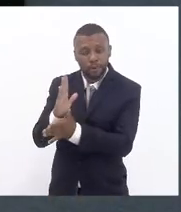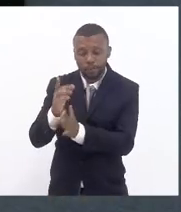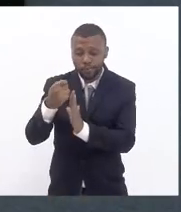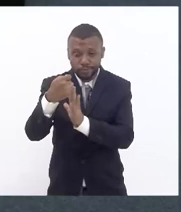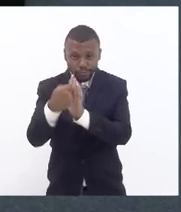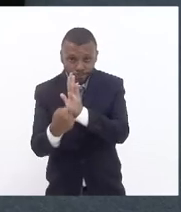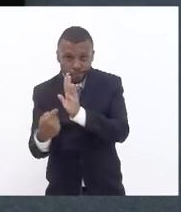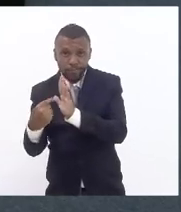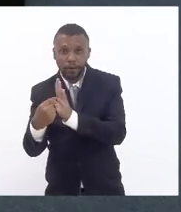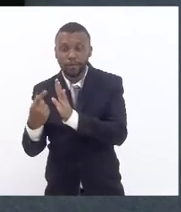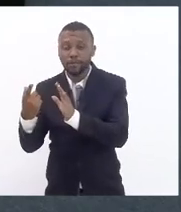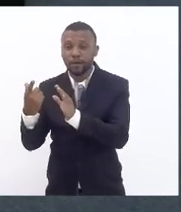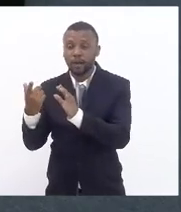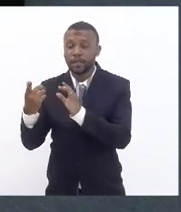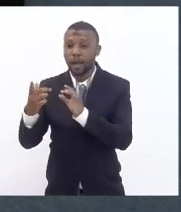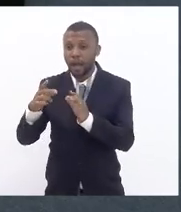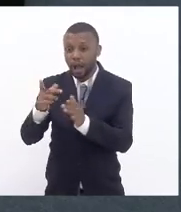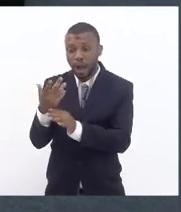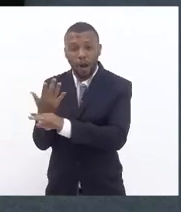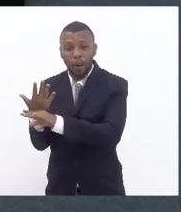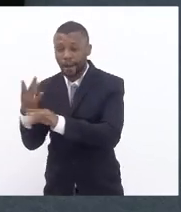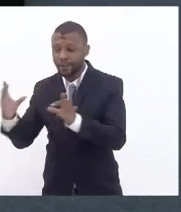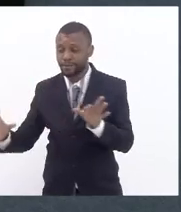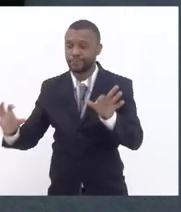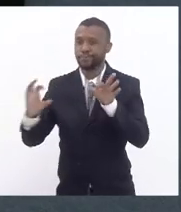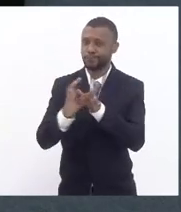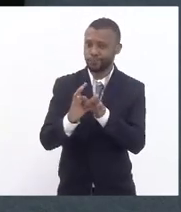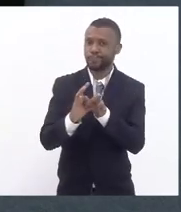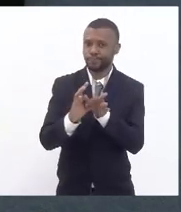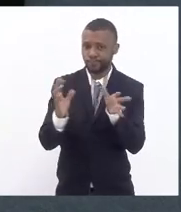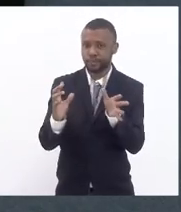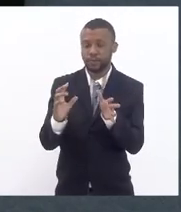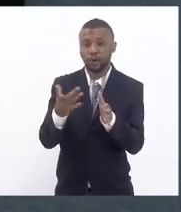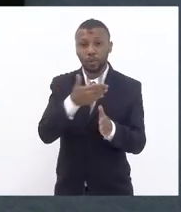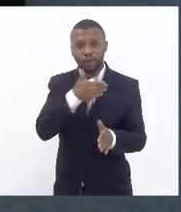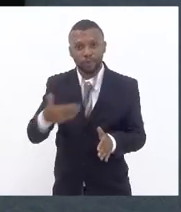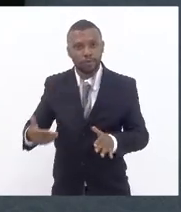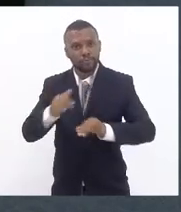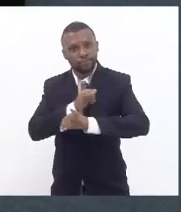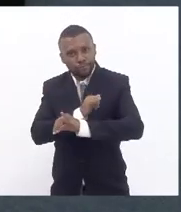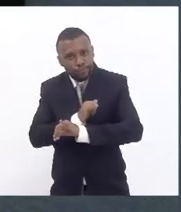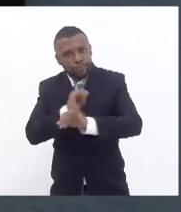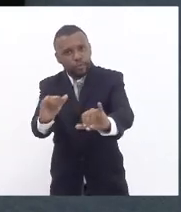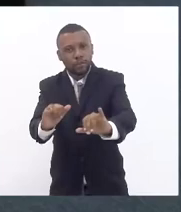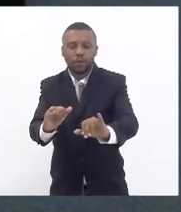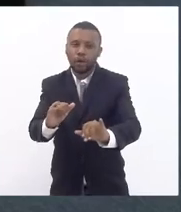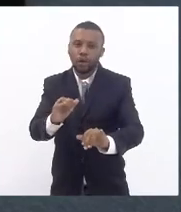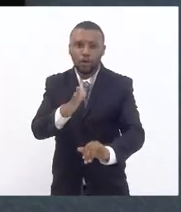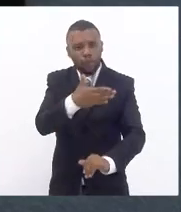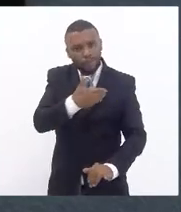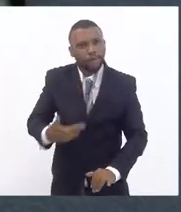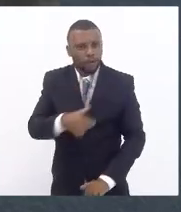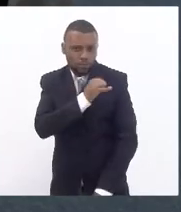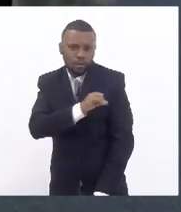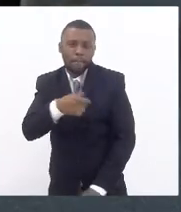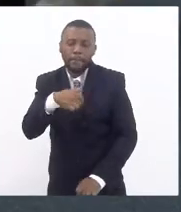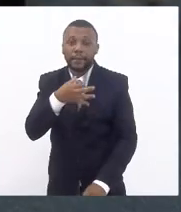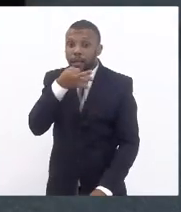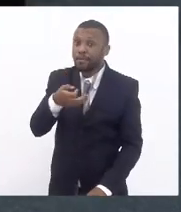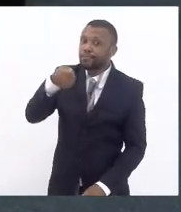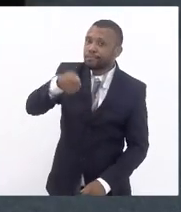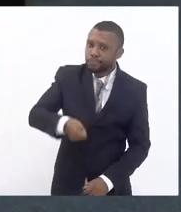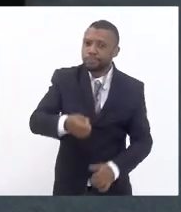incorporação pela UERJ. O governo mandou para cá uma mensagem e precisa se posicionar, precisa trazer para